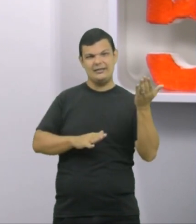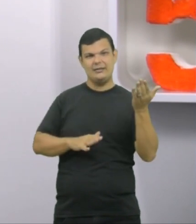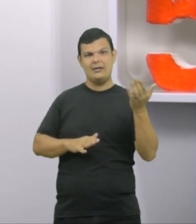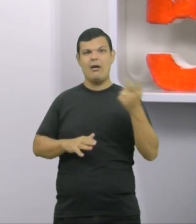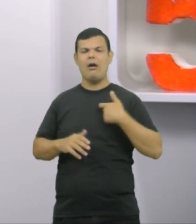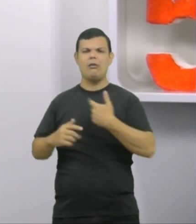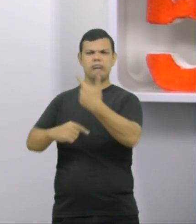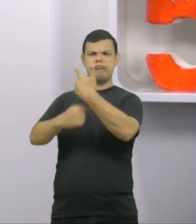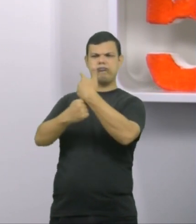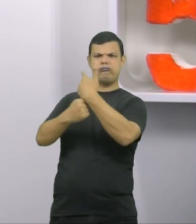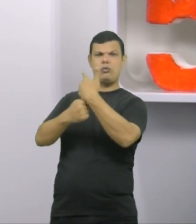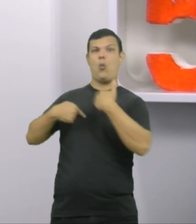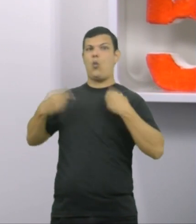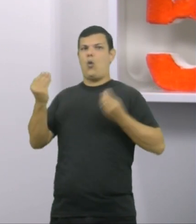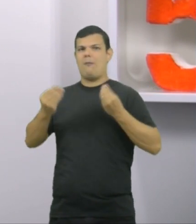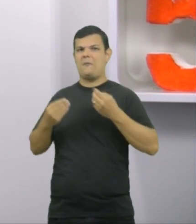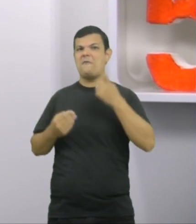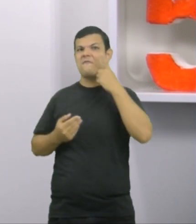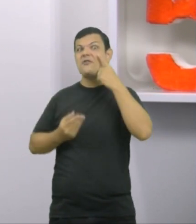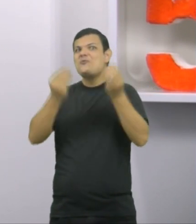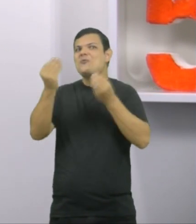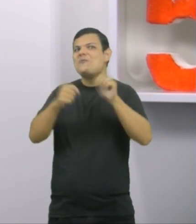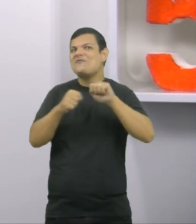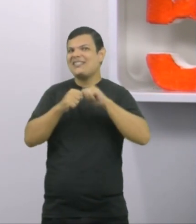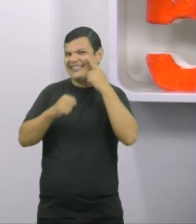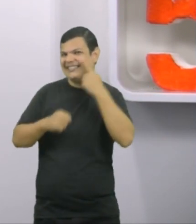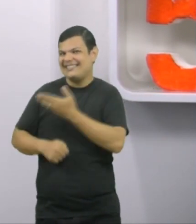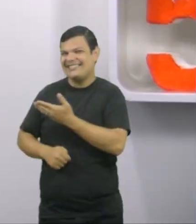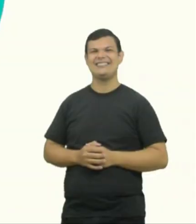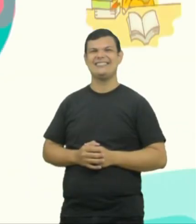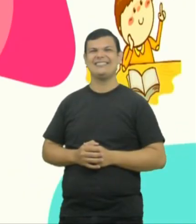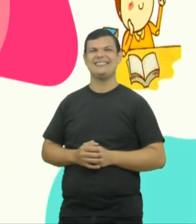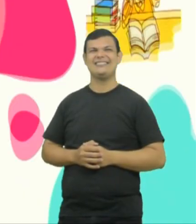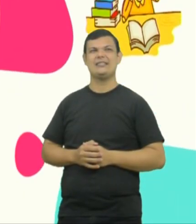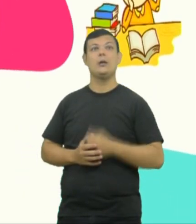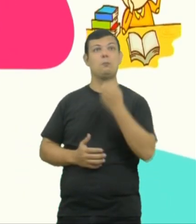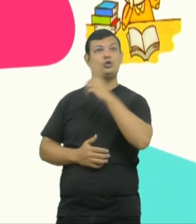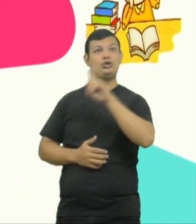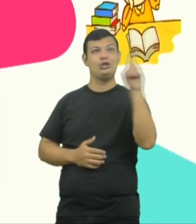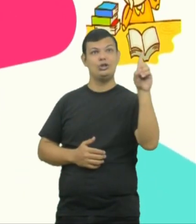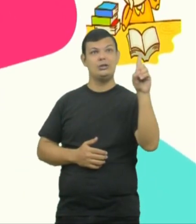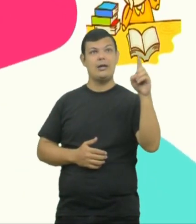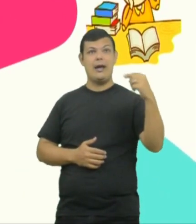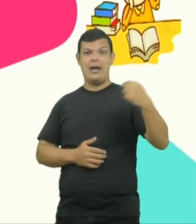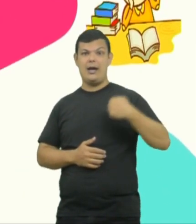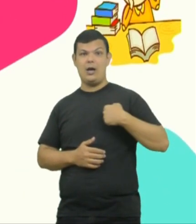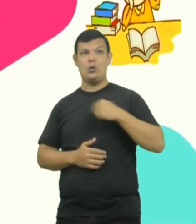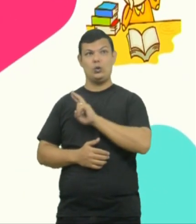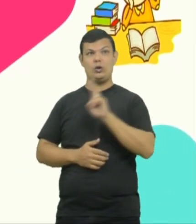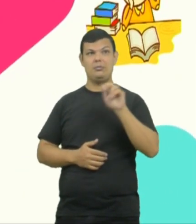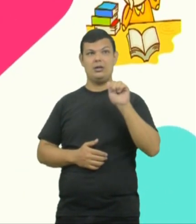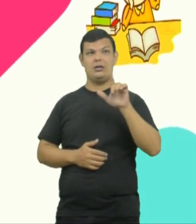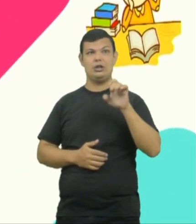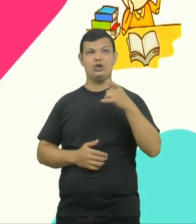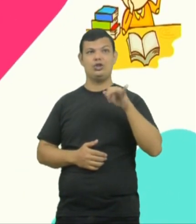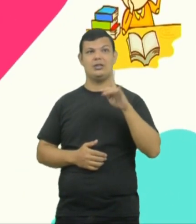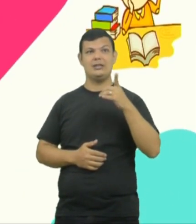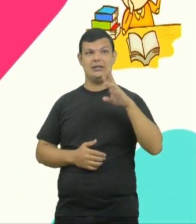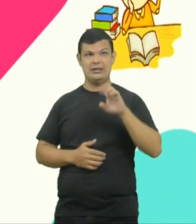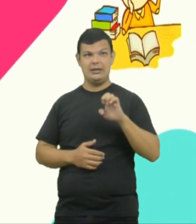vídeo muito bacana de uma criança que mora no interior do estado do Pará, lá na cidade de Garapé-Miri. Você já ouviu falar?